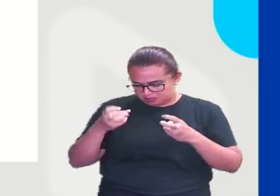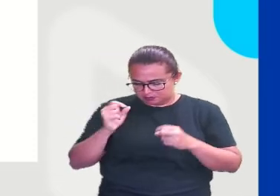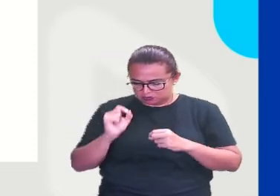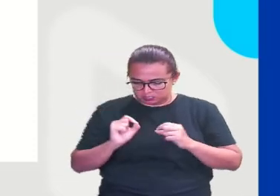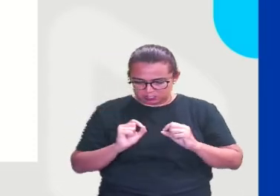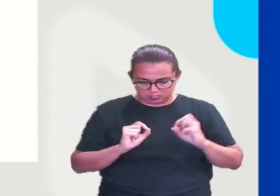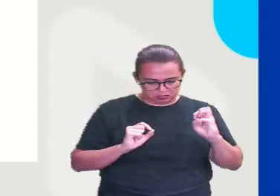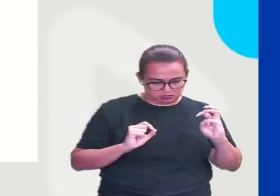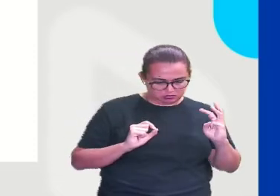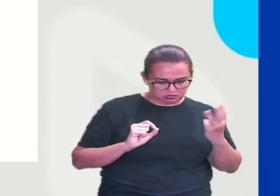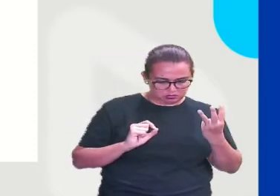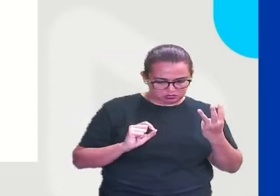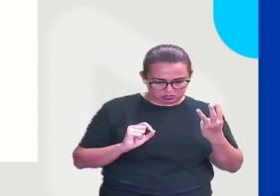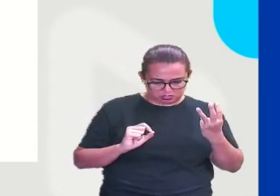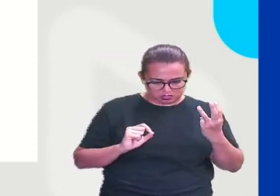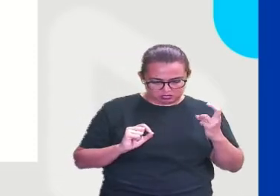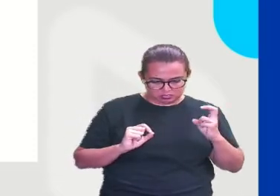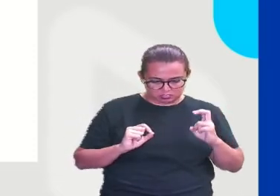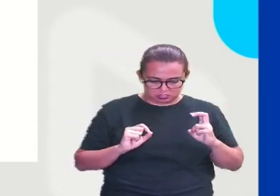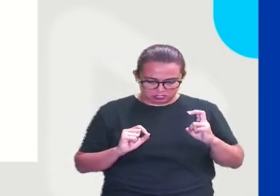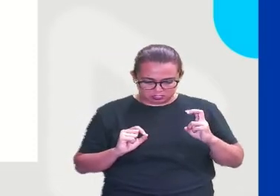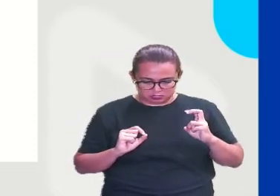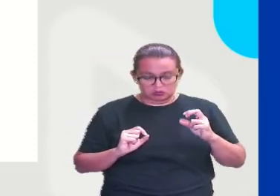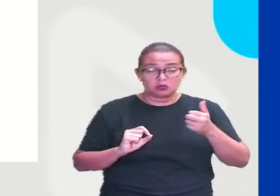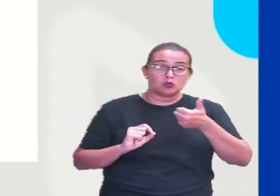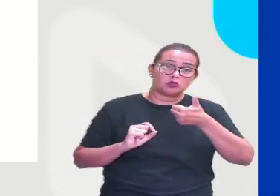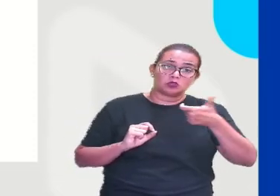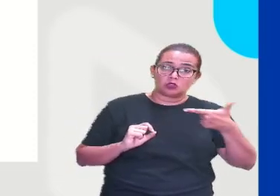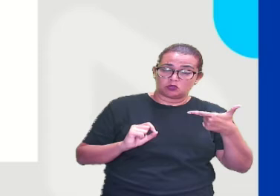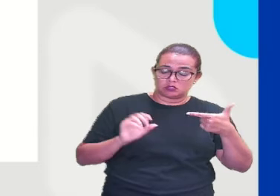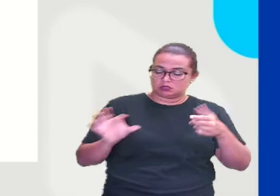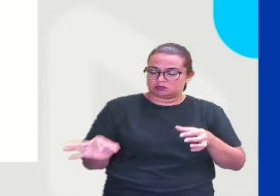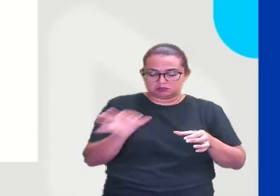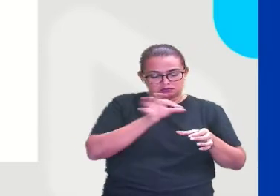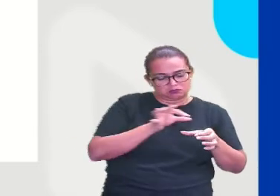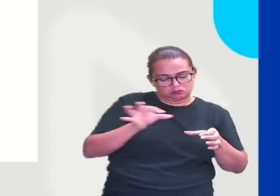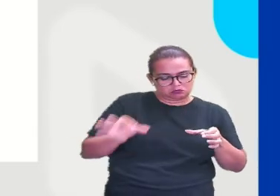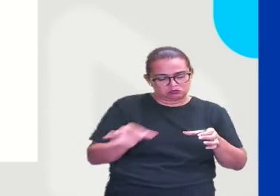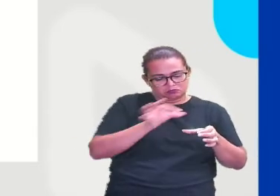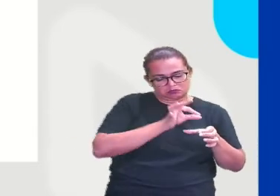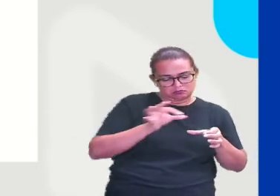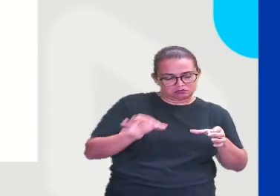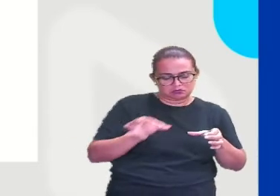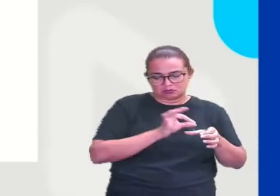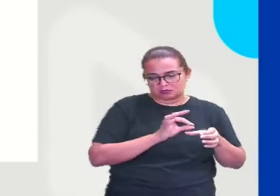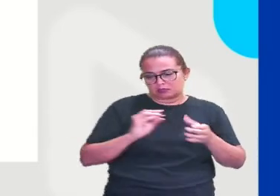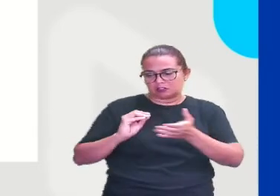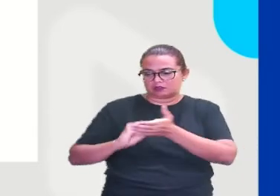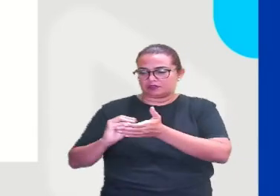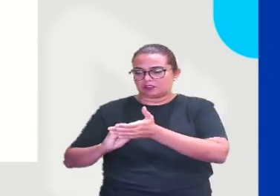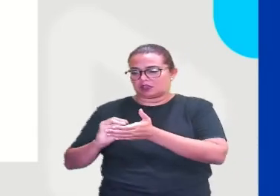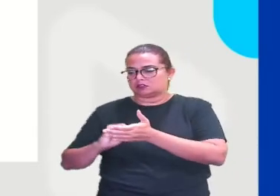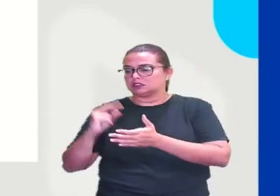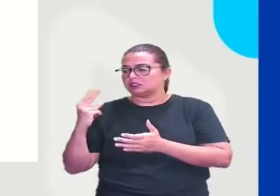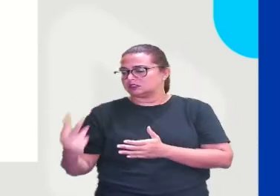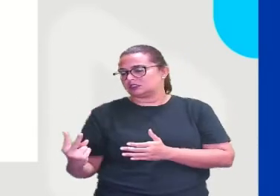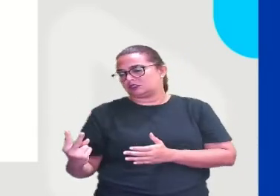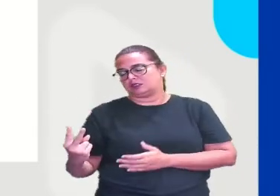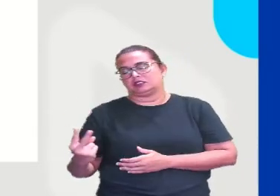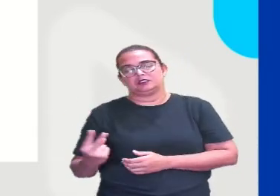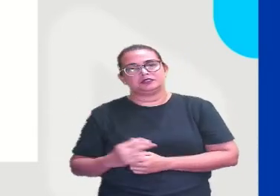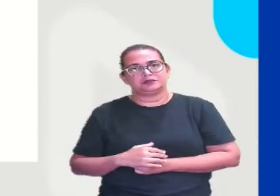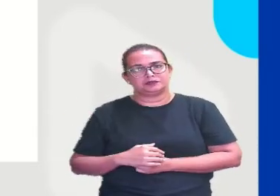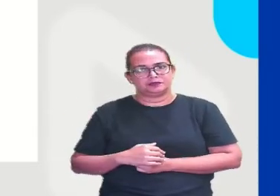ramalhete 3, 5 ou 12 botões de rosas, sempre sobrariam 2